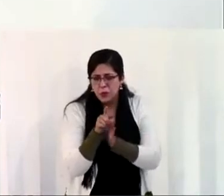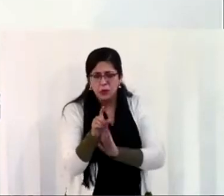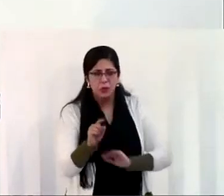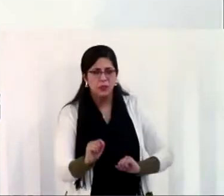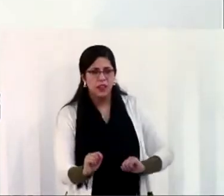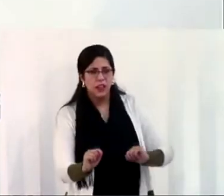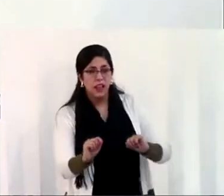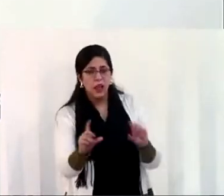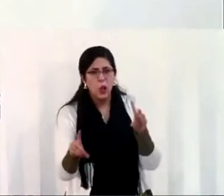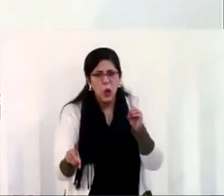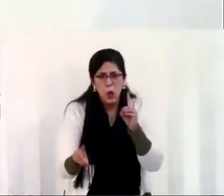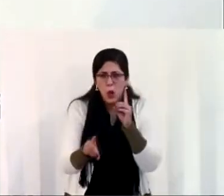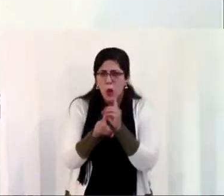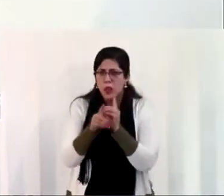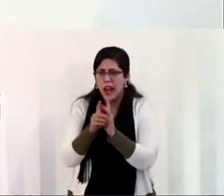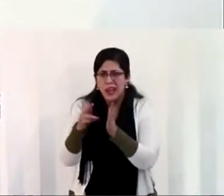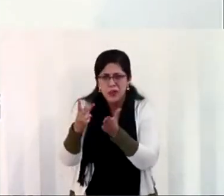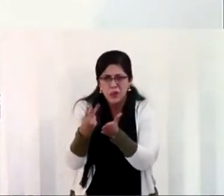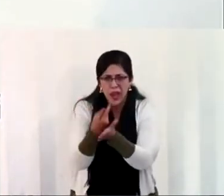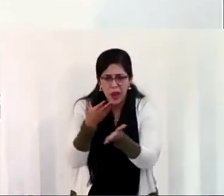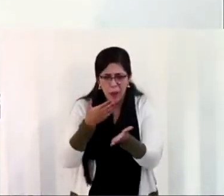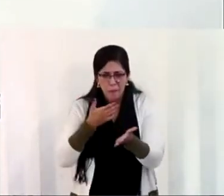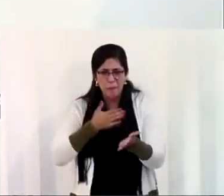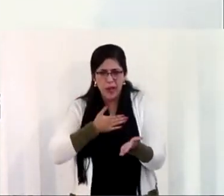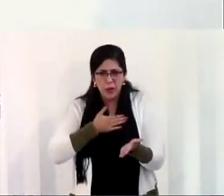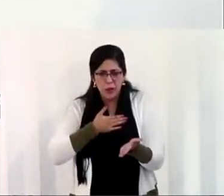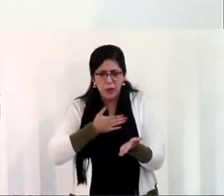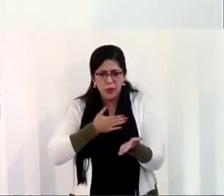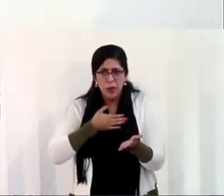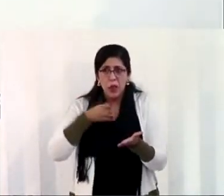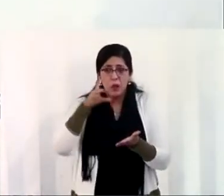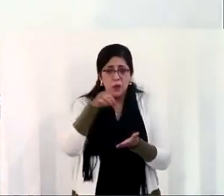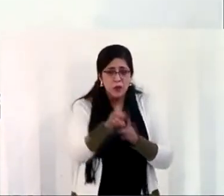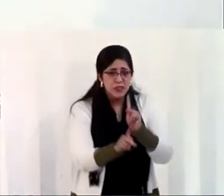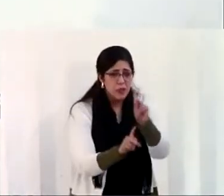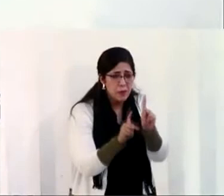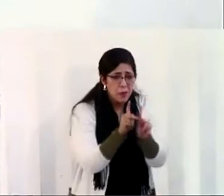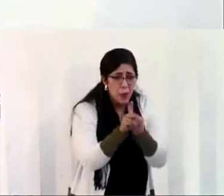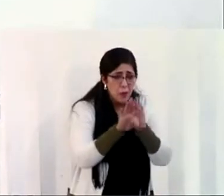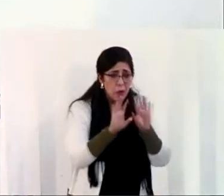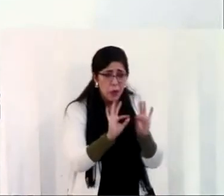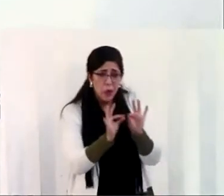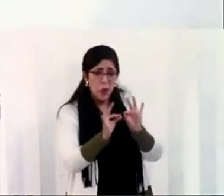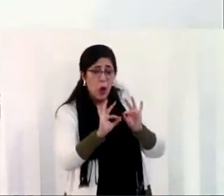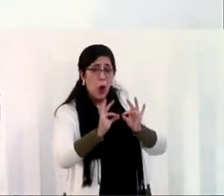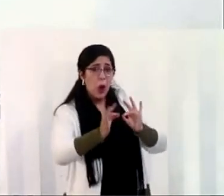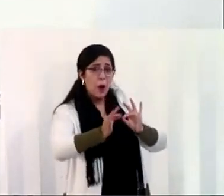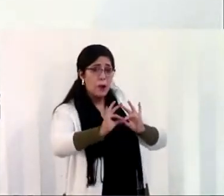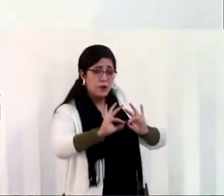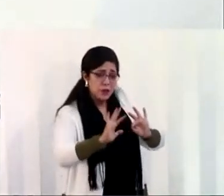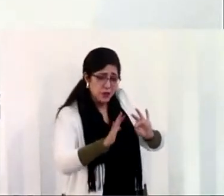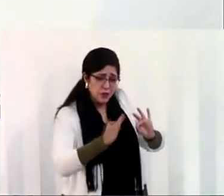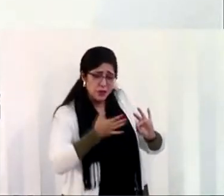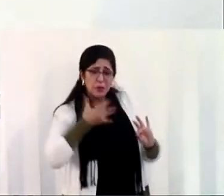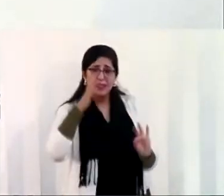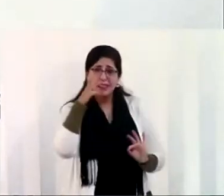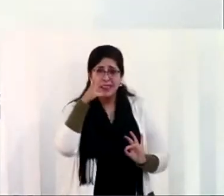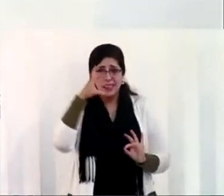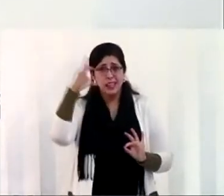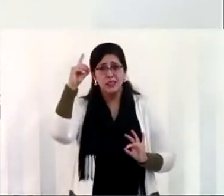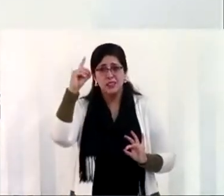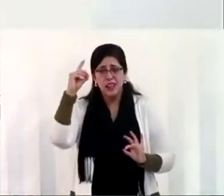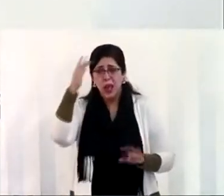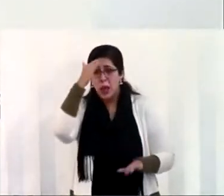mal em mim? Porque vocês se afastaram de mim? Como pode alguém que vai sendo